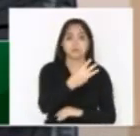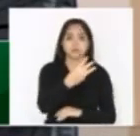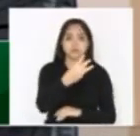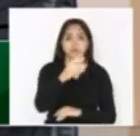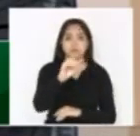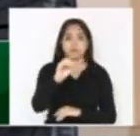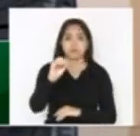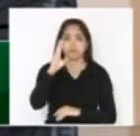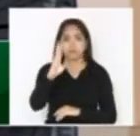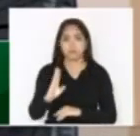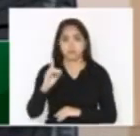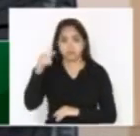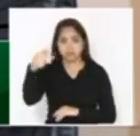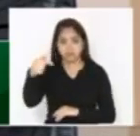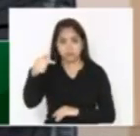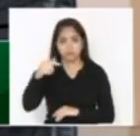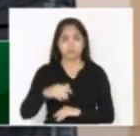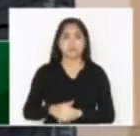300/2014,